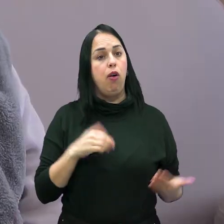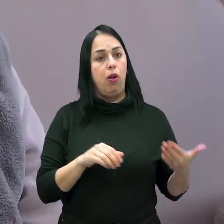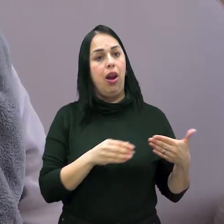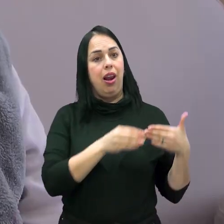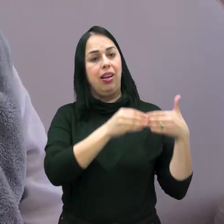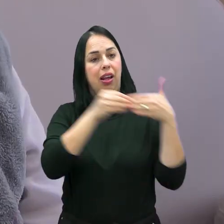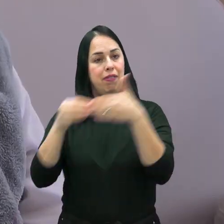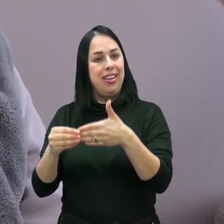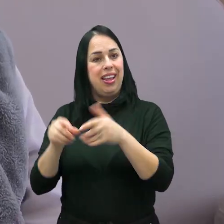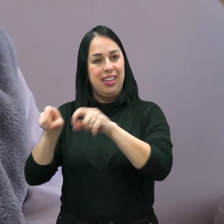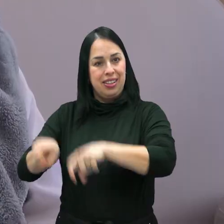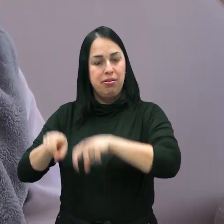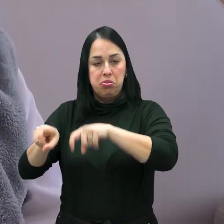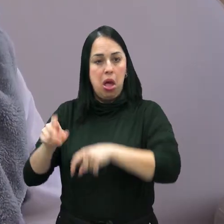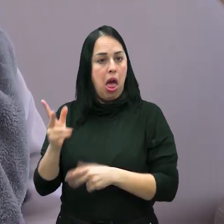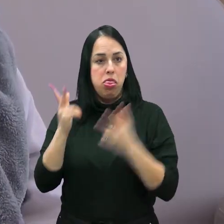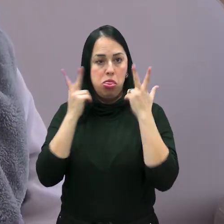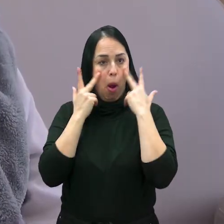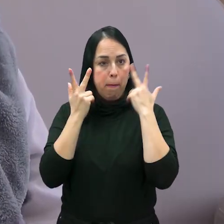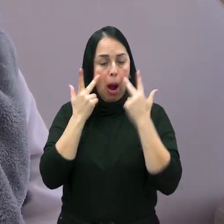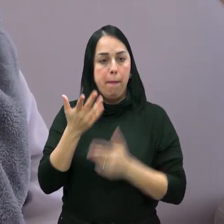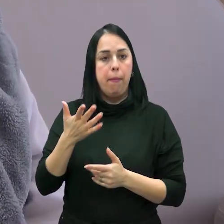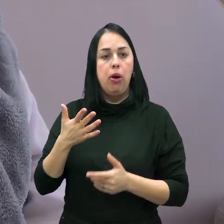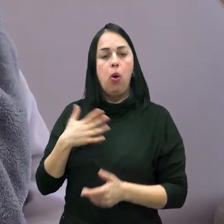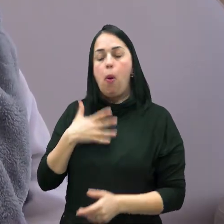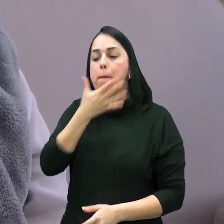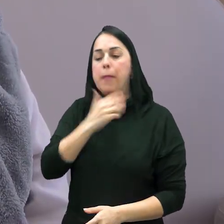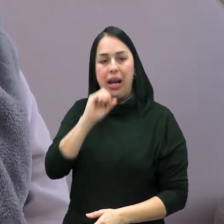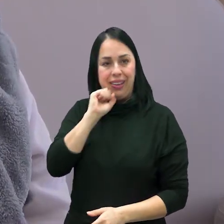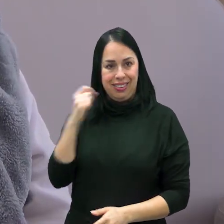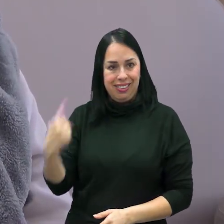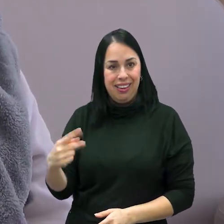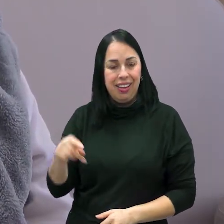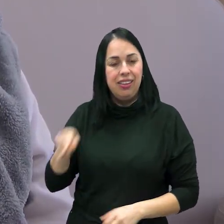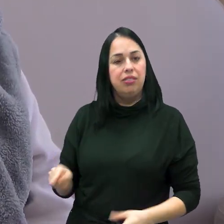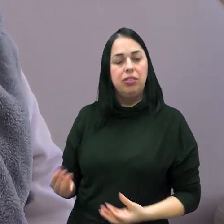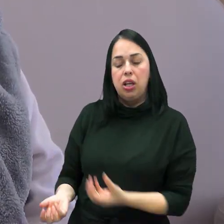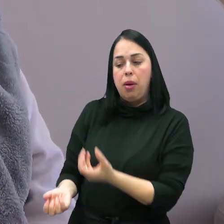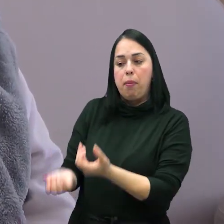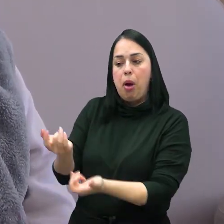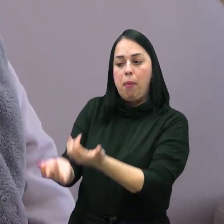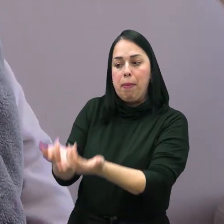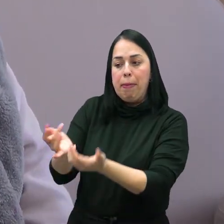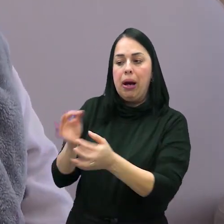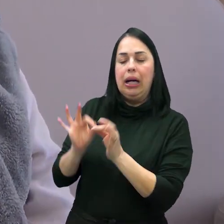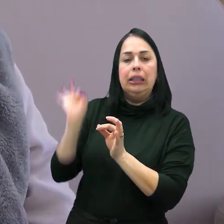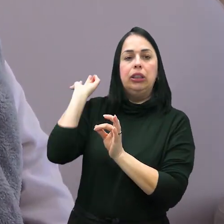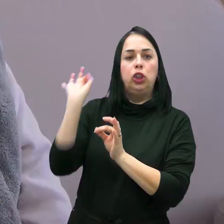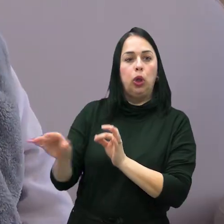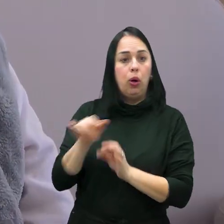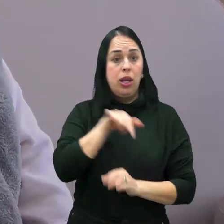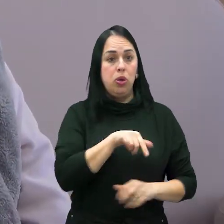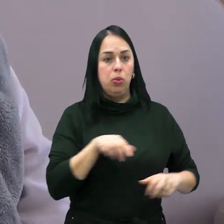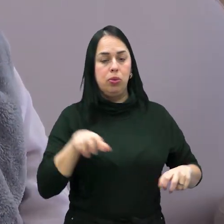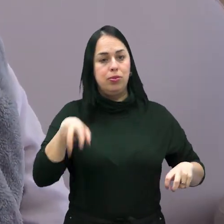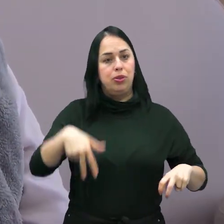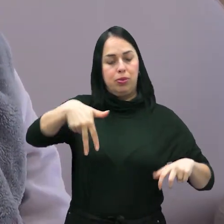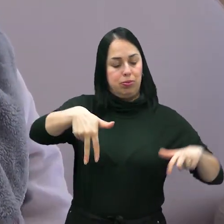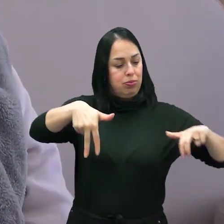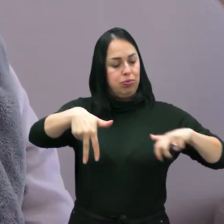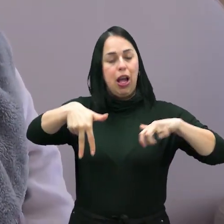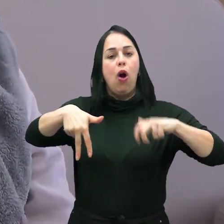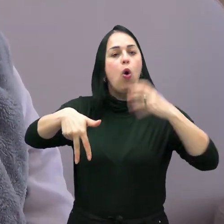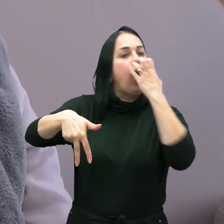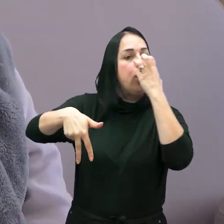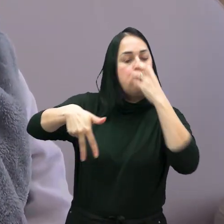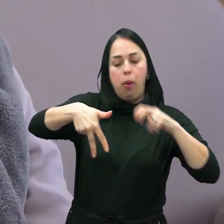Com ele para a roça, aí chegou lá, como de costume, o pai dele sempre coloca fogo no lixo, né? Colocou fogo no lixo lá. E um cachorrinho